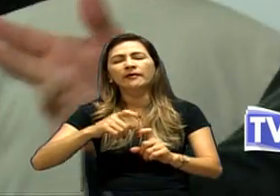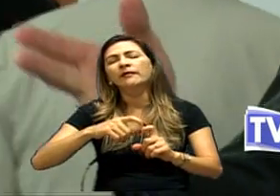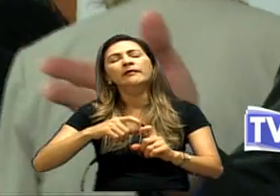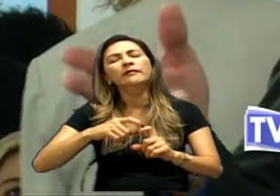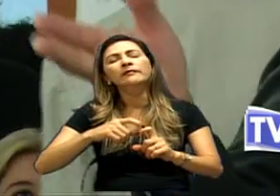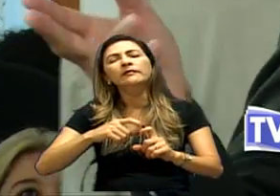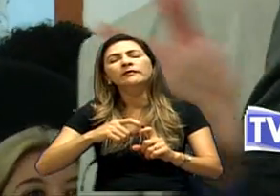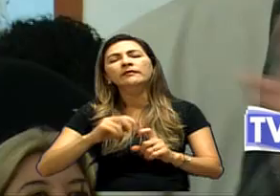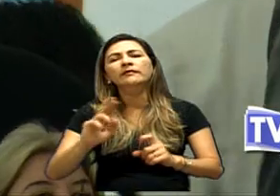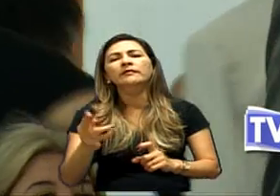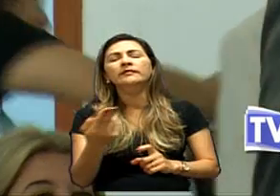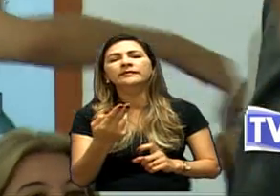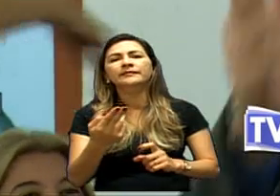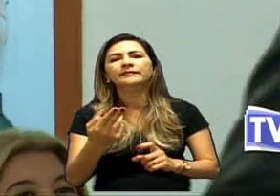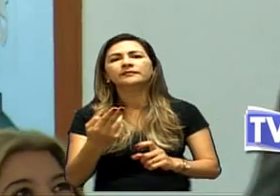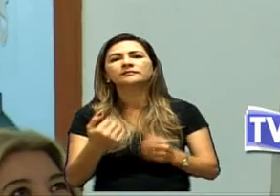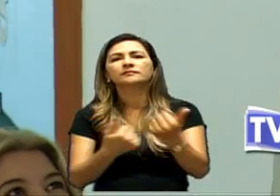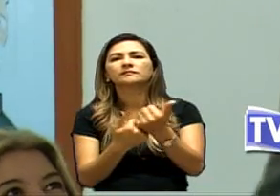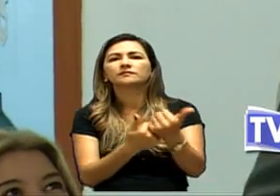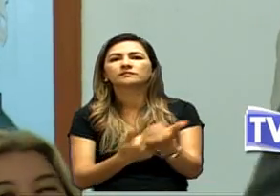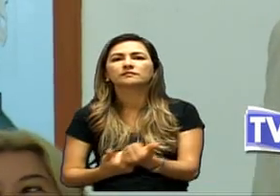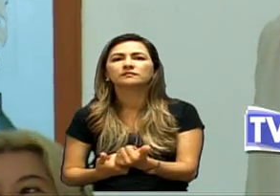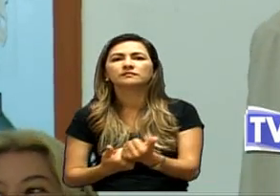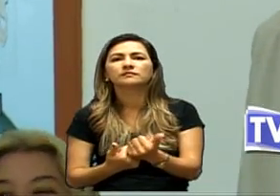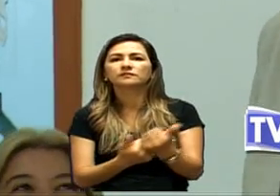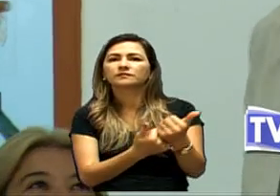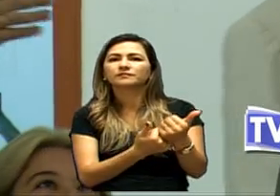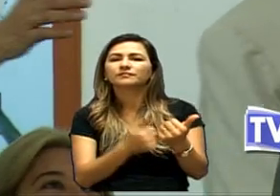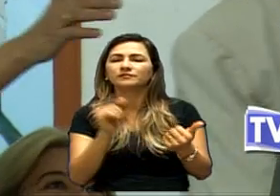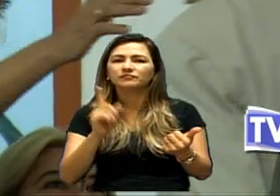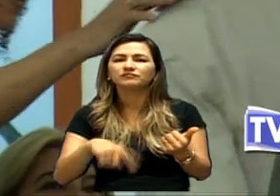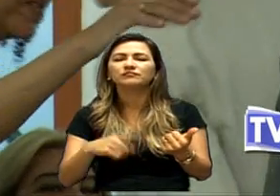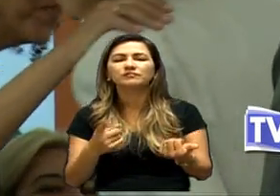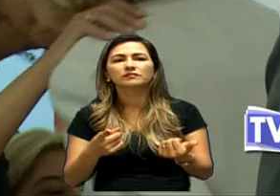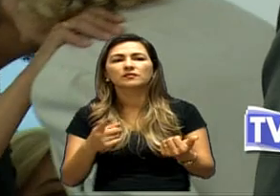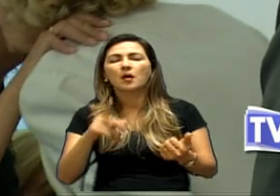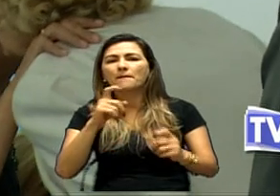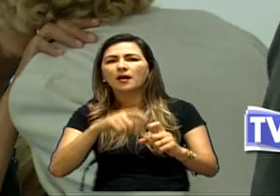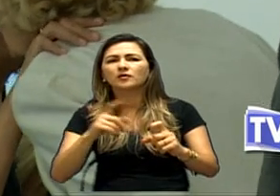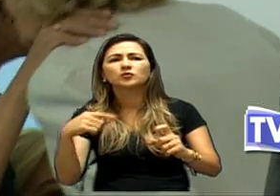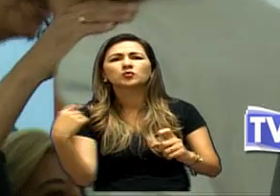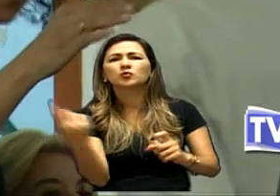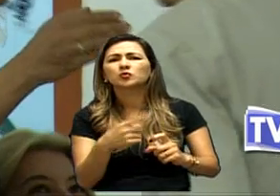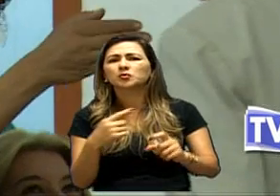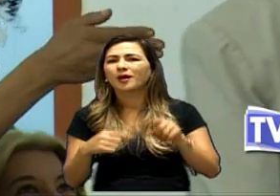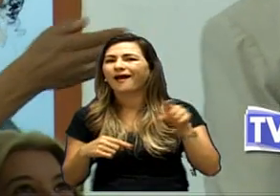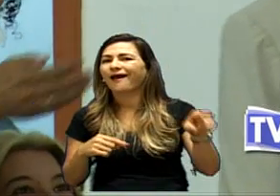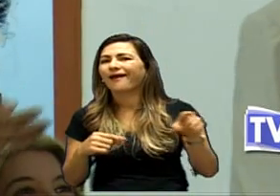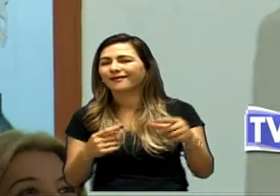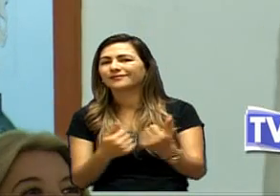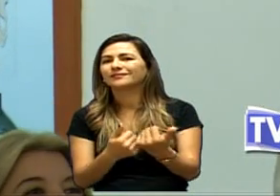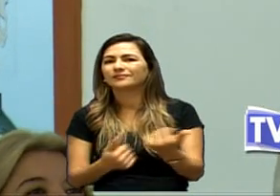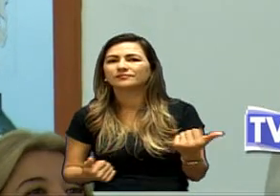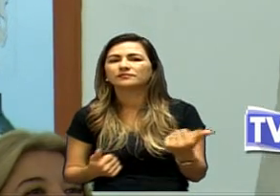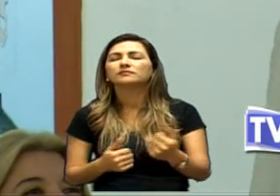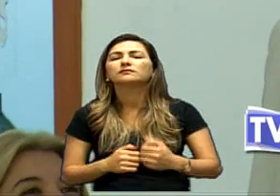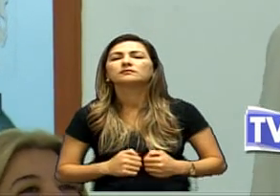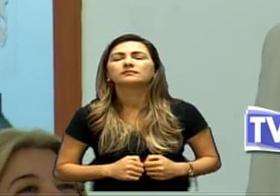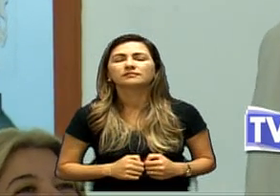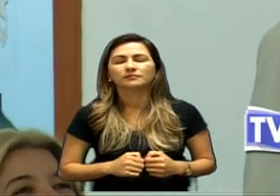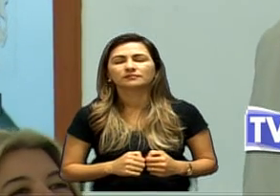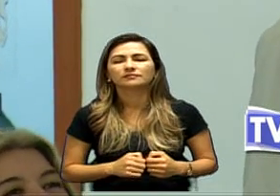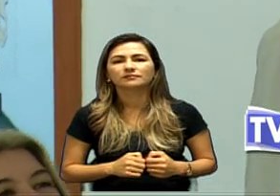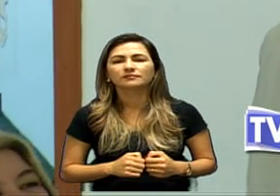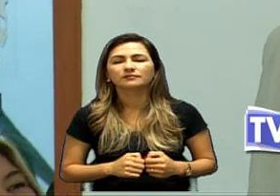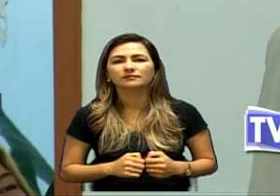o doutor Hélio Brasileiro não está aqui, depois eu dou um abraço nele. Então, a todos os médicos que foi na data de ontem, parabéns, obrigado por cuidar